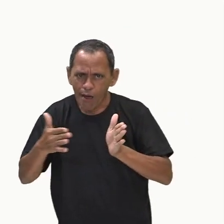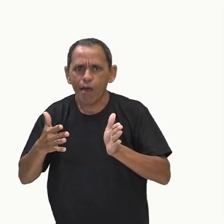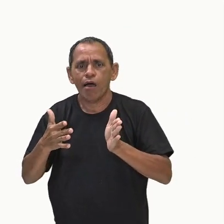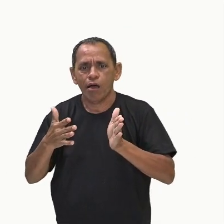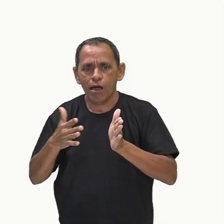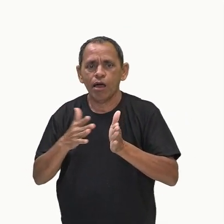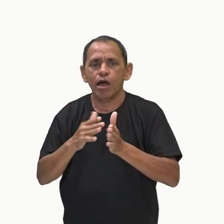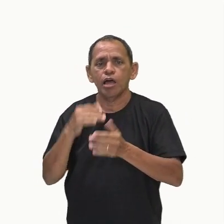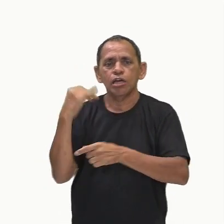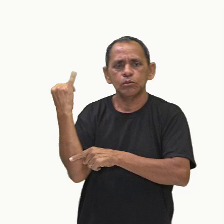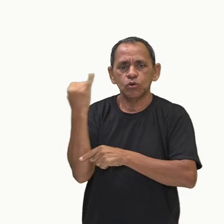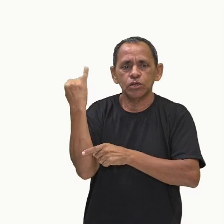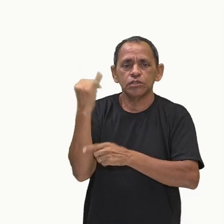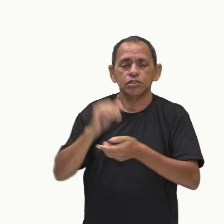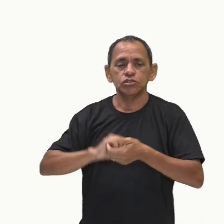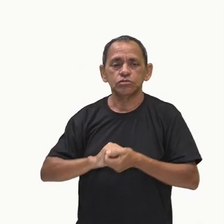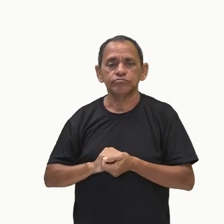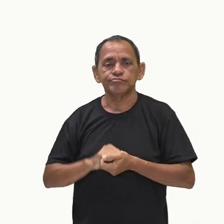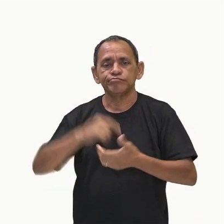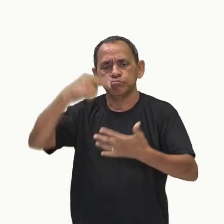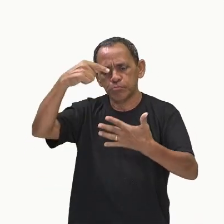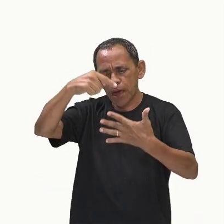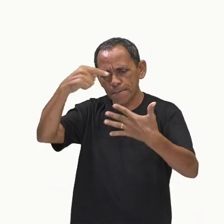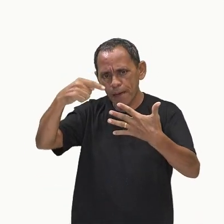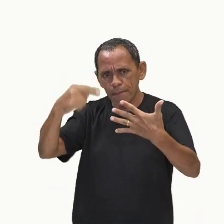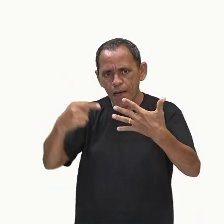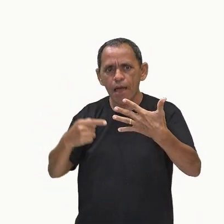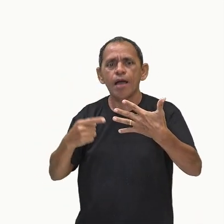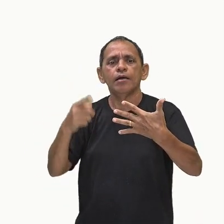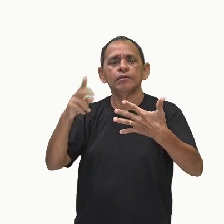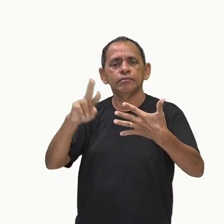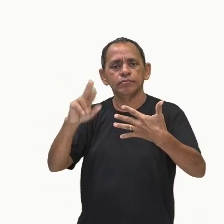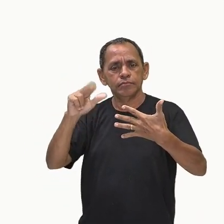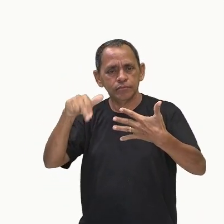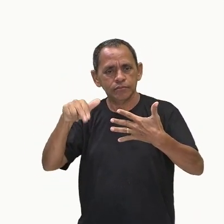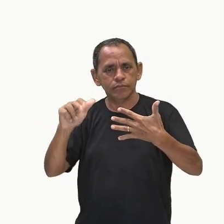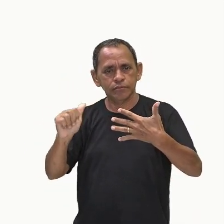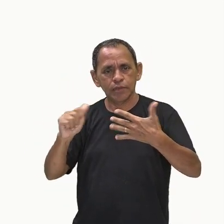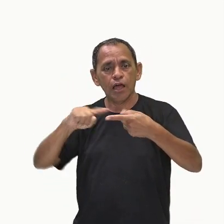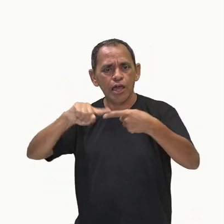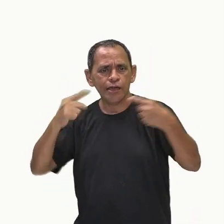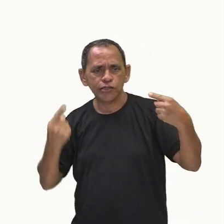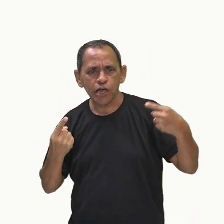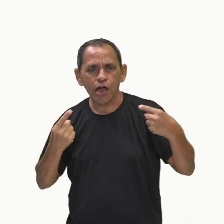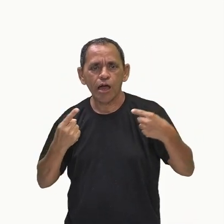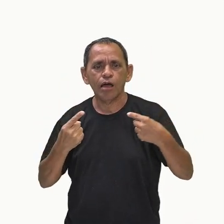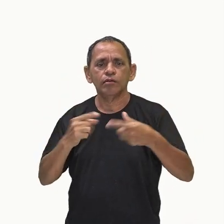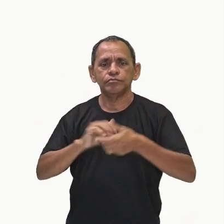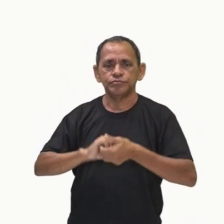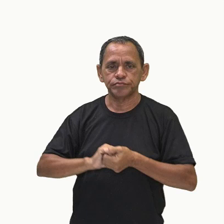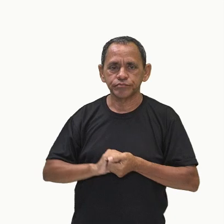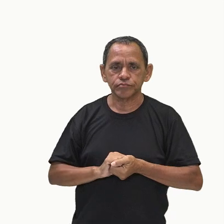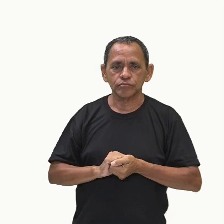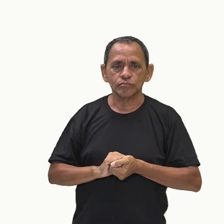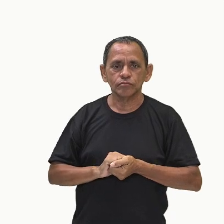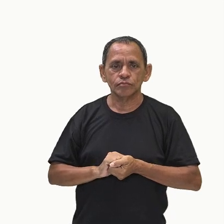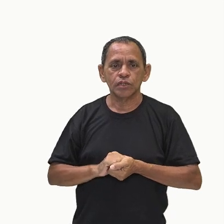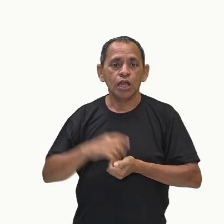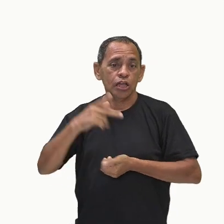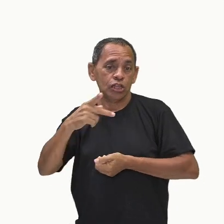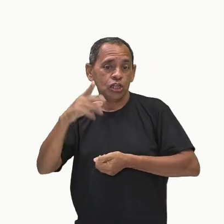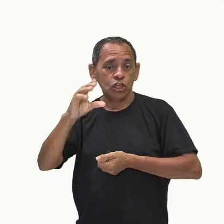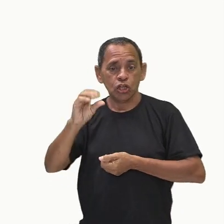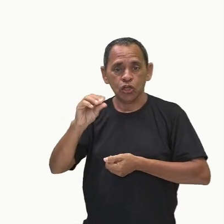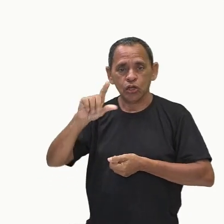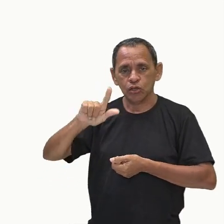para vocês. Eles são os RNA polimerases. Eles são enzimas que vão participar do